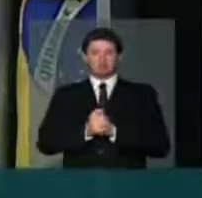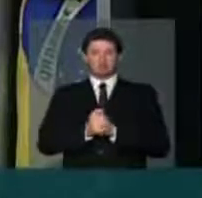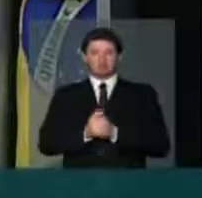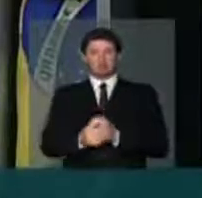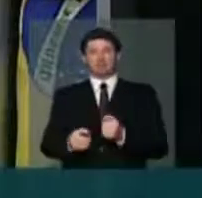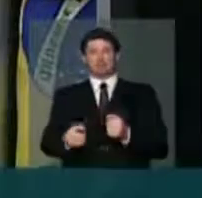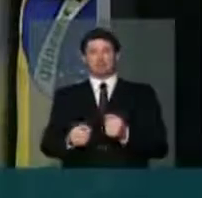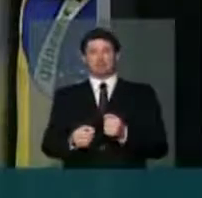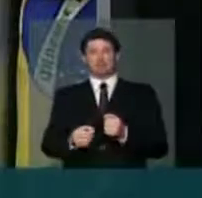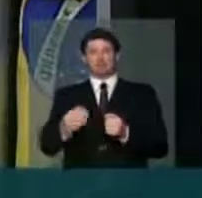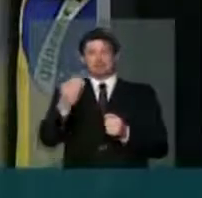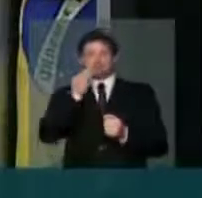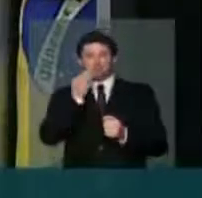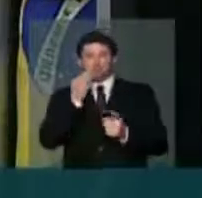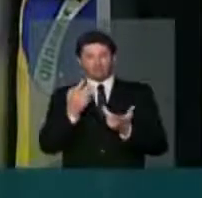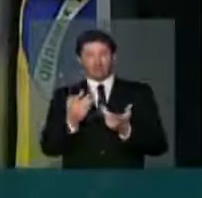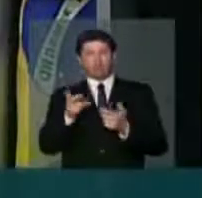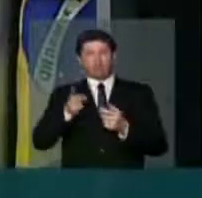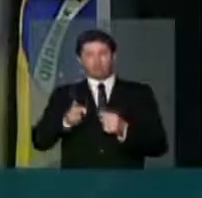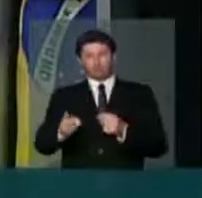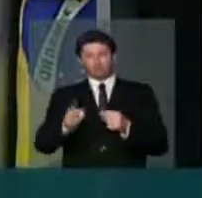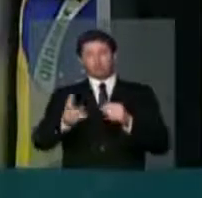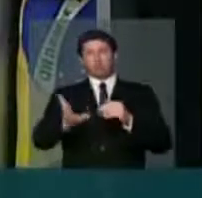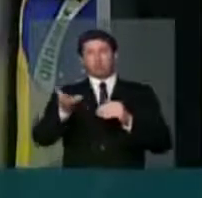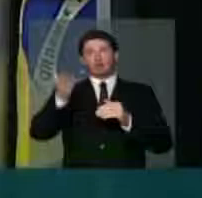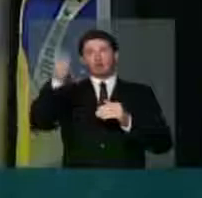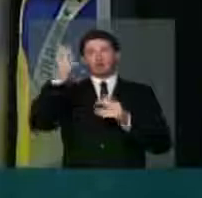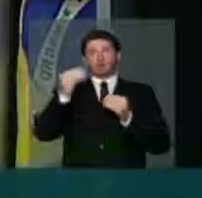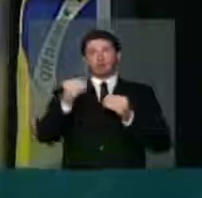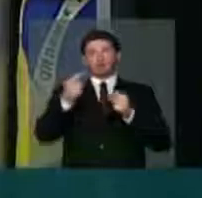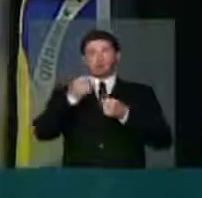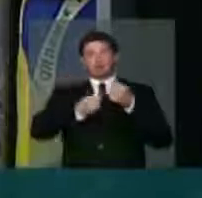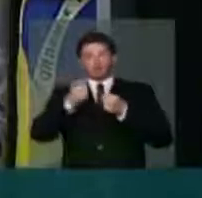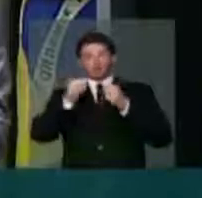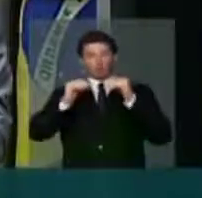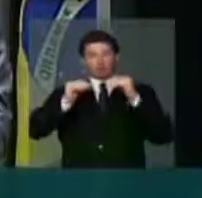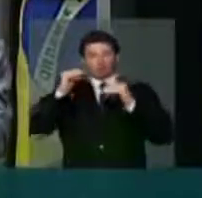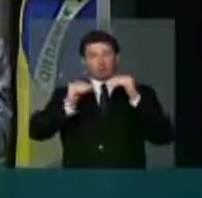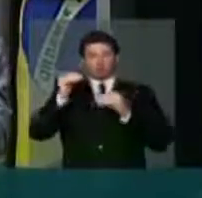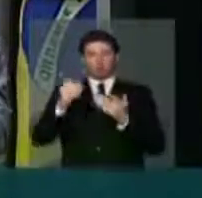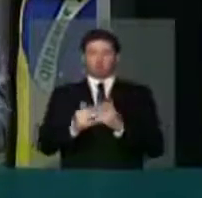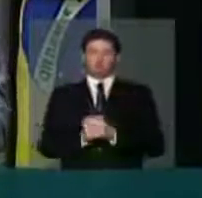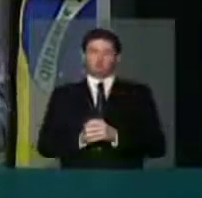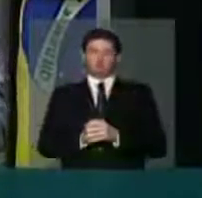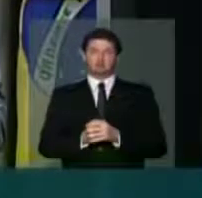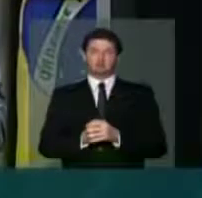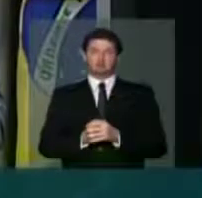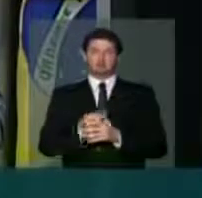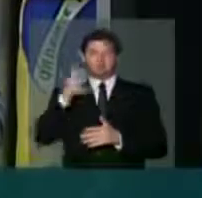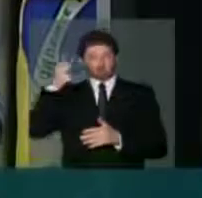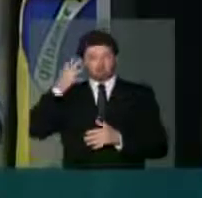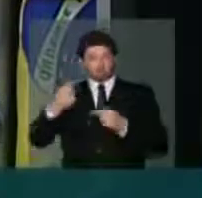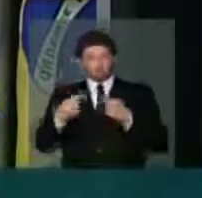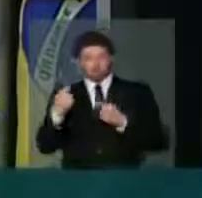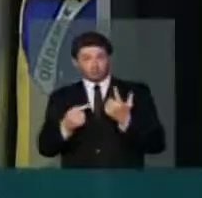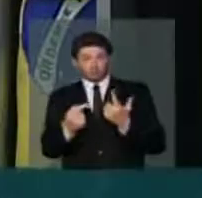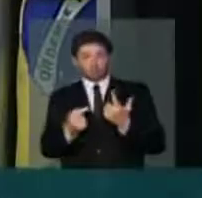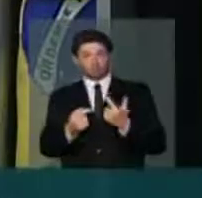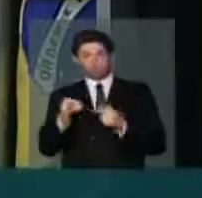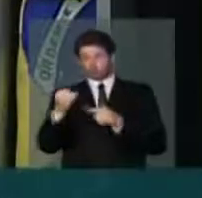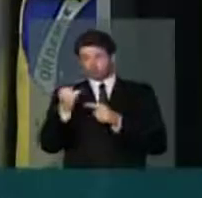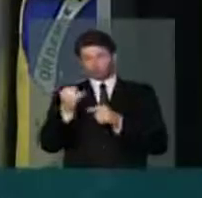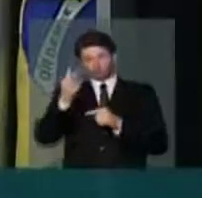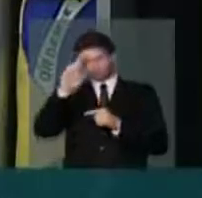déficit contínuos e crescentes na balança comercial, política de